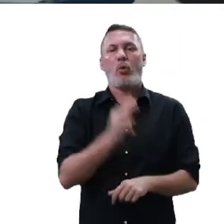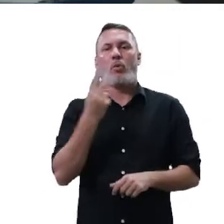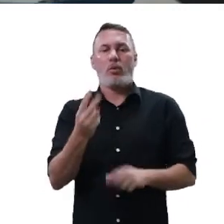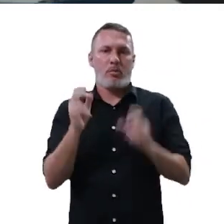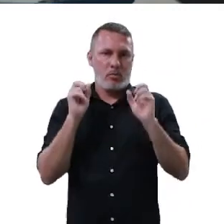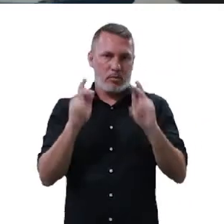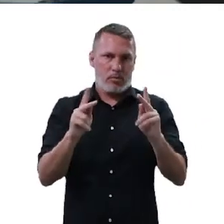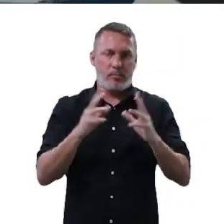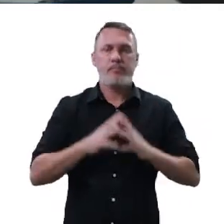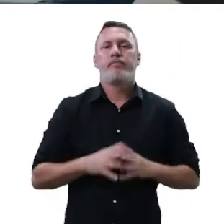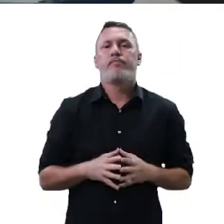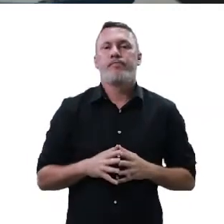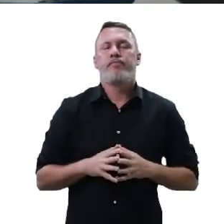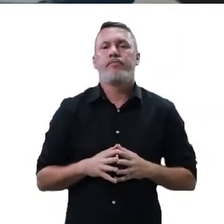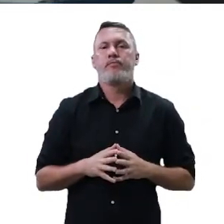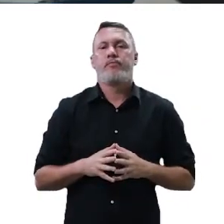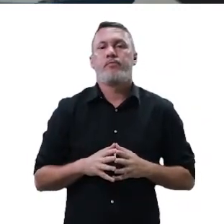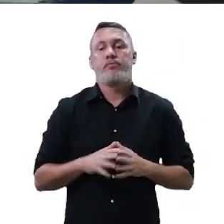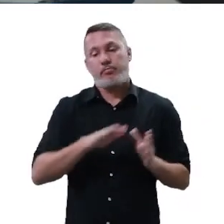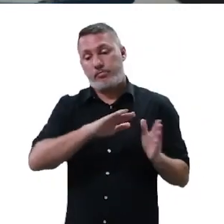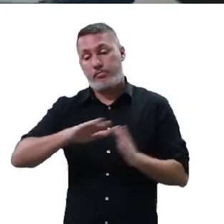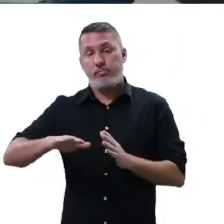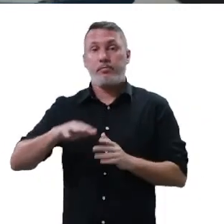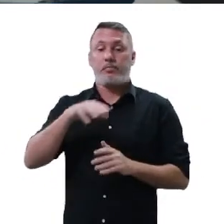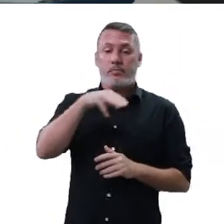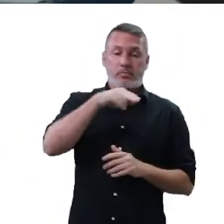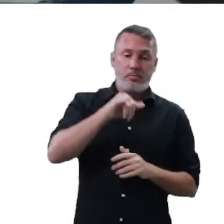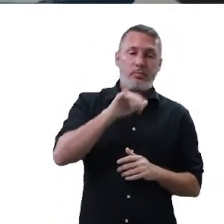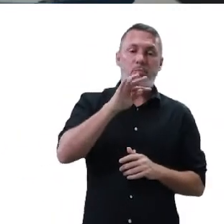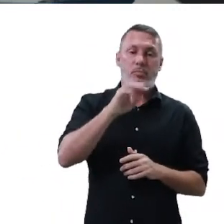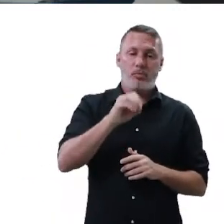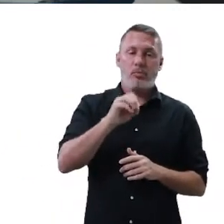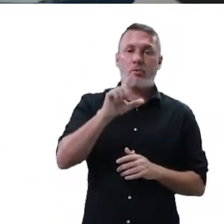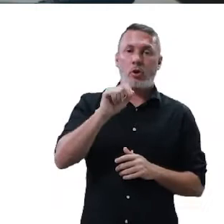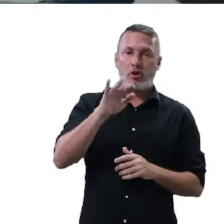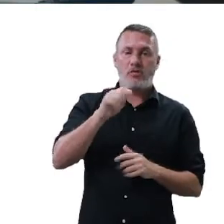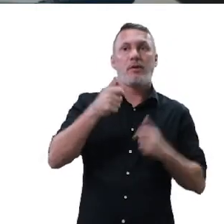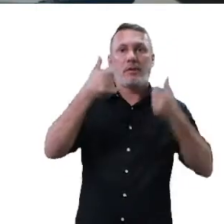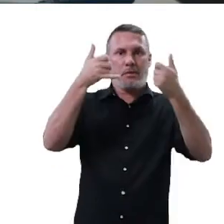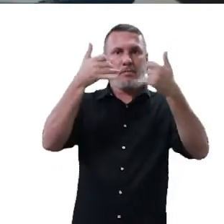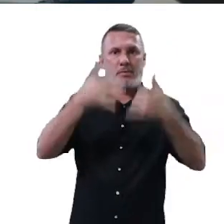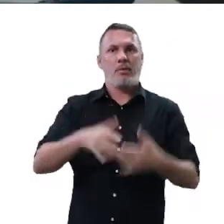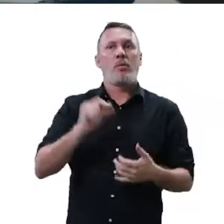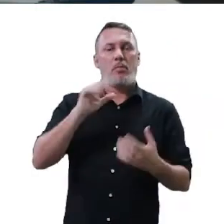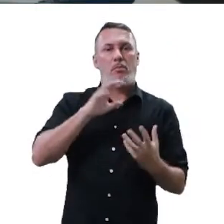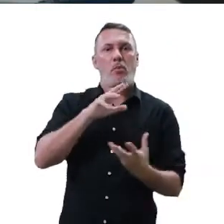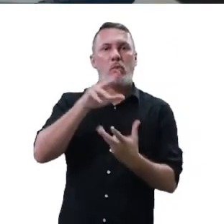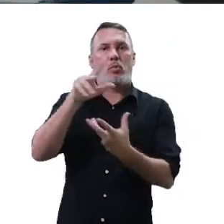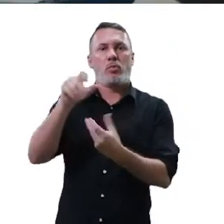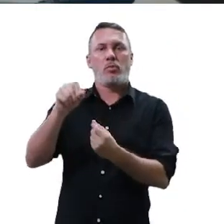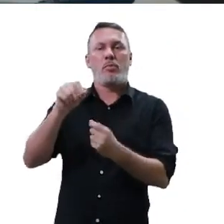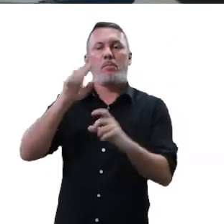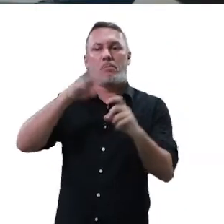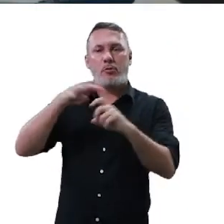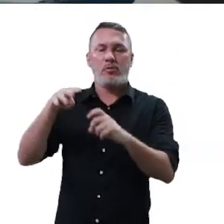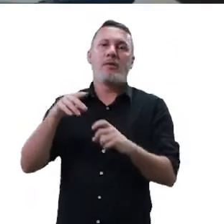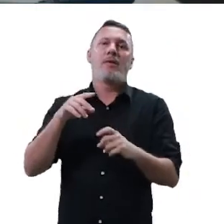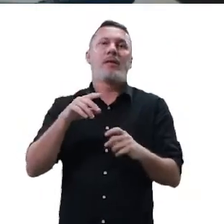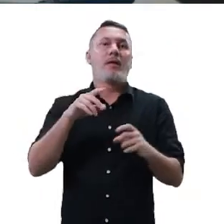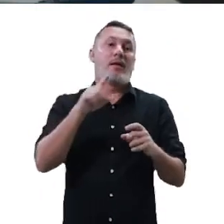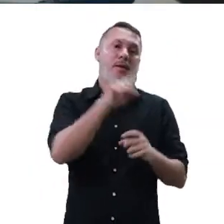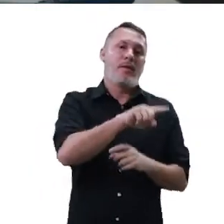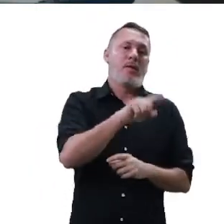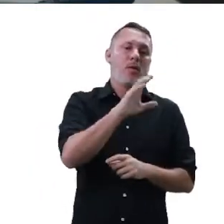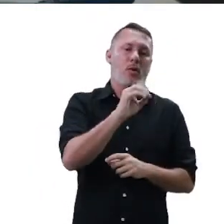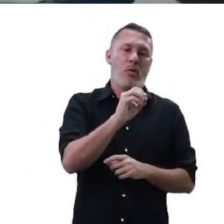esse momento de transição, ok? Veja, a mitologia explicava o universo a partir